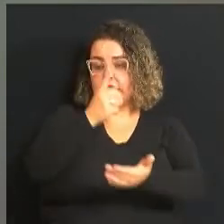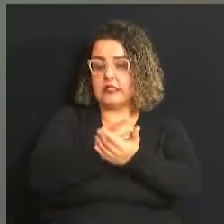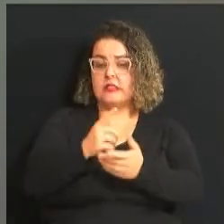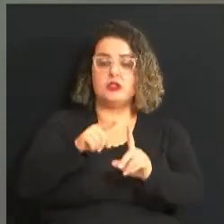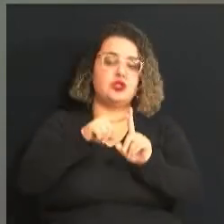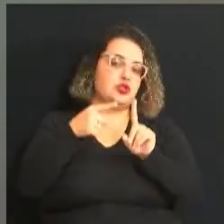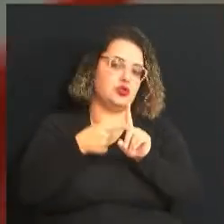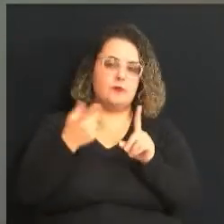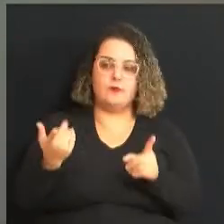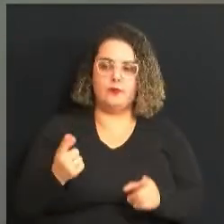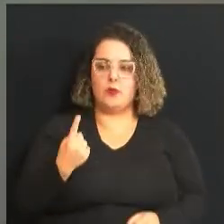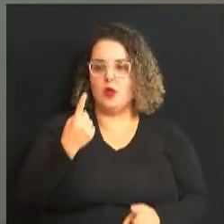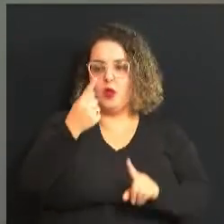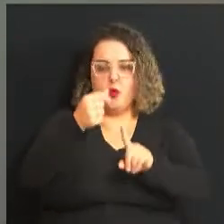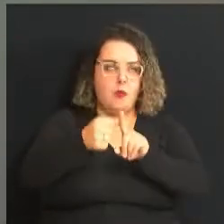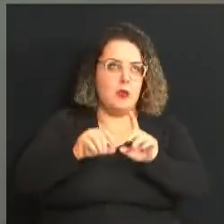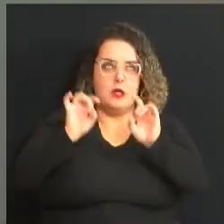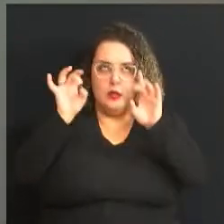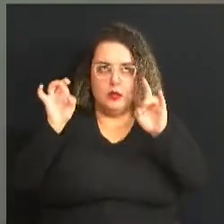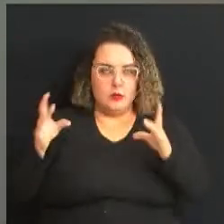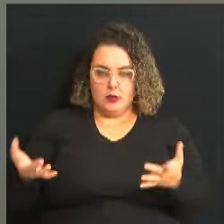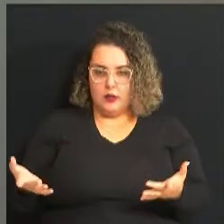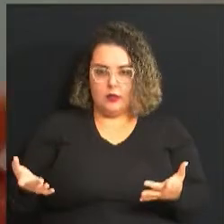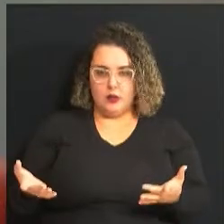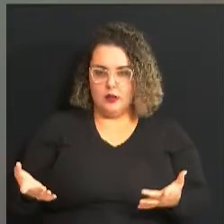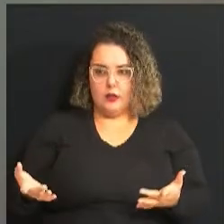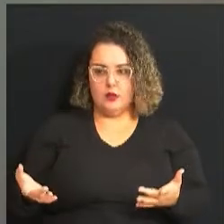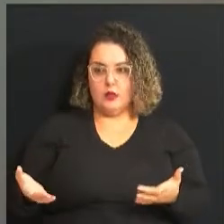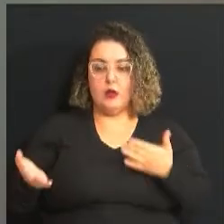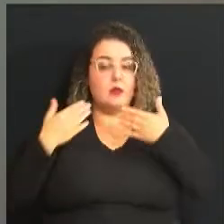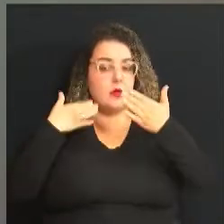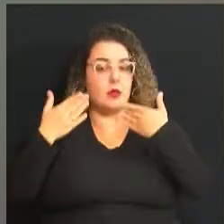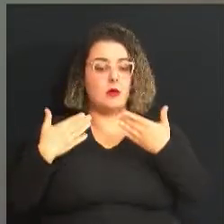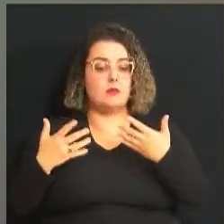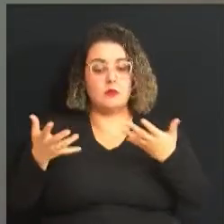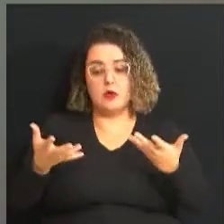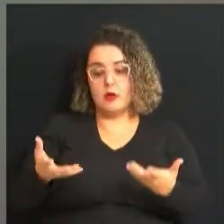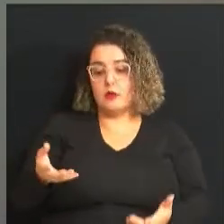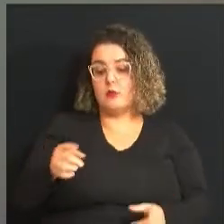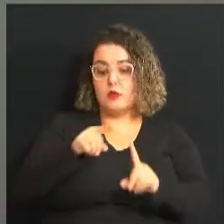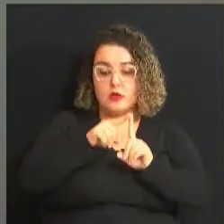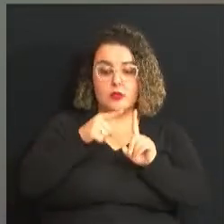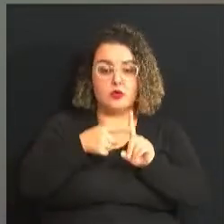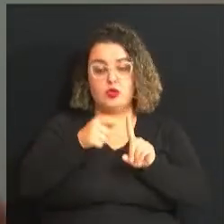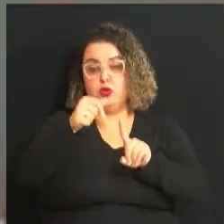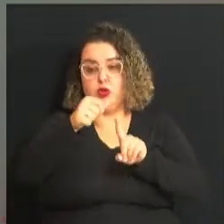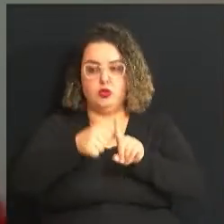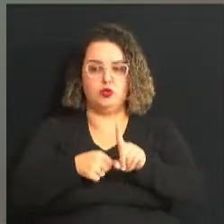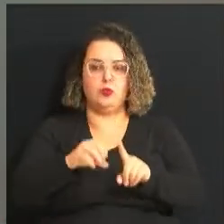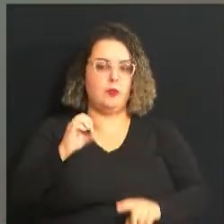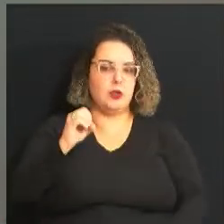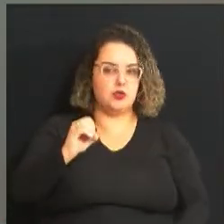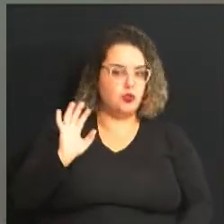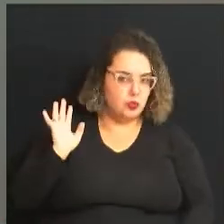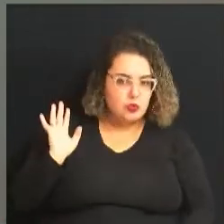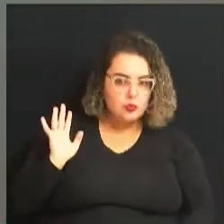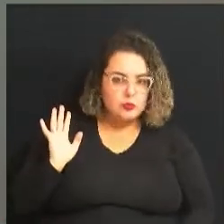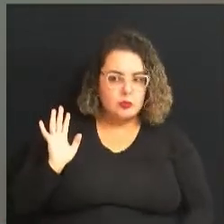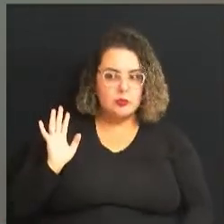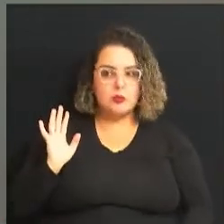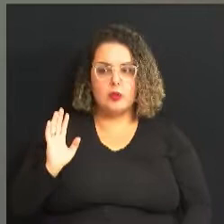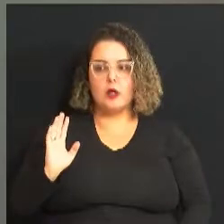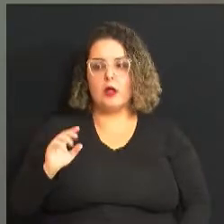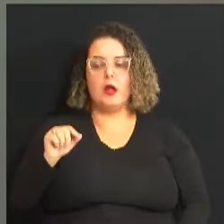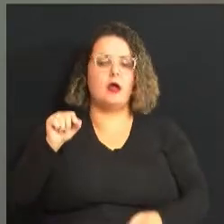em um mês específico. Então, o casal vai lá e conversa e fala assim, ó, vamos engravidar no mês de outubro. E vai lá, tem